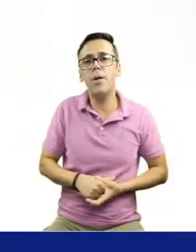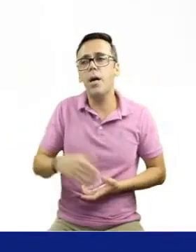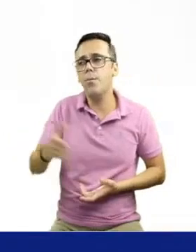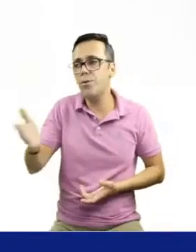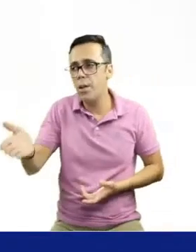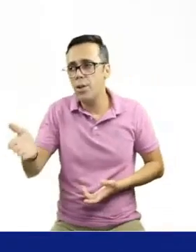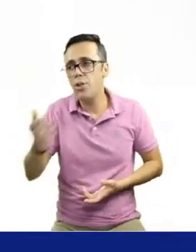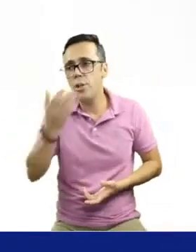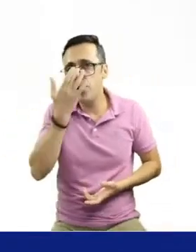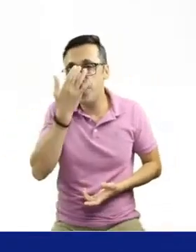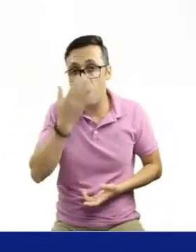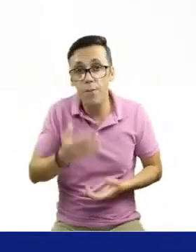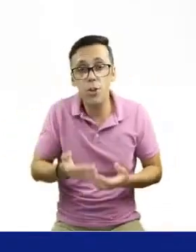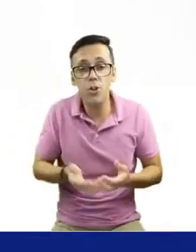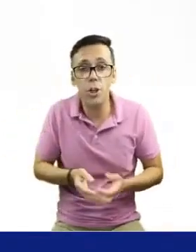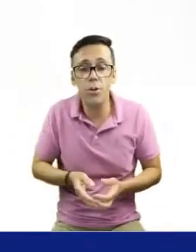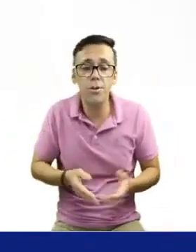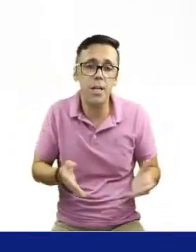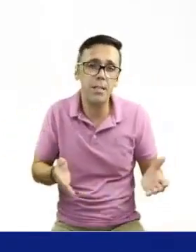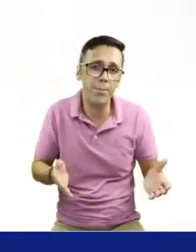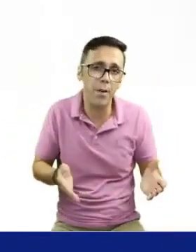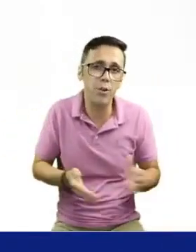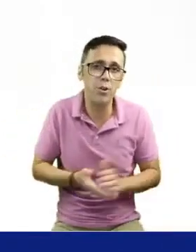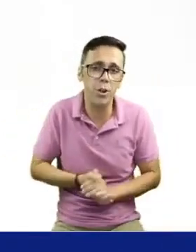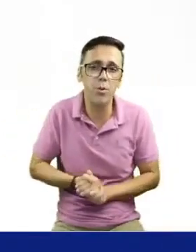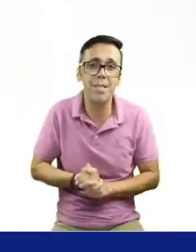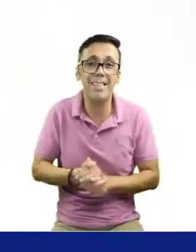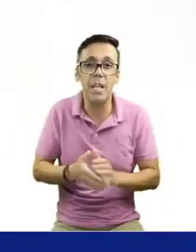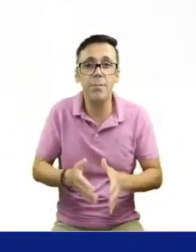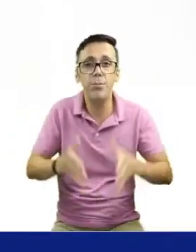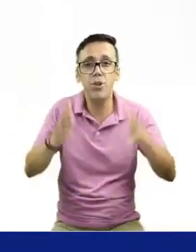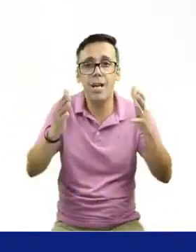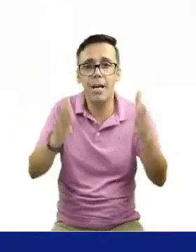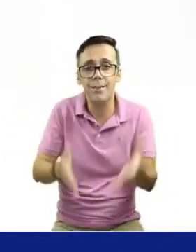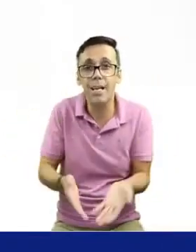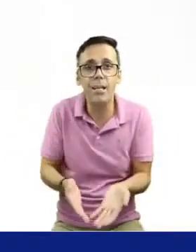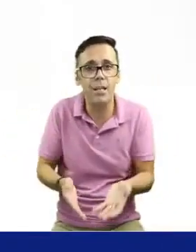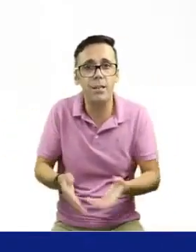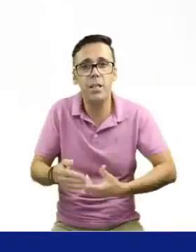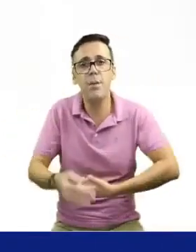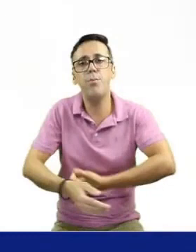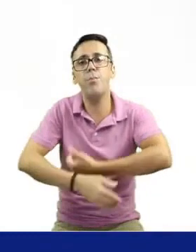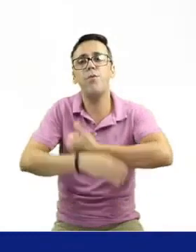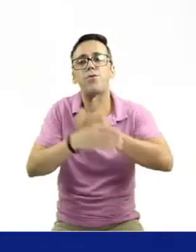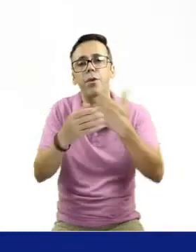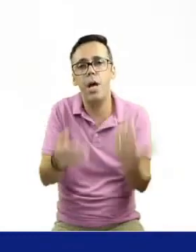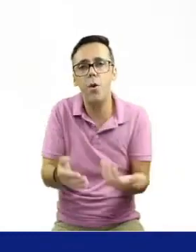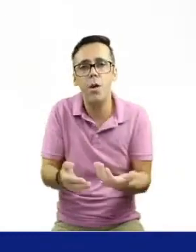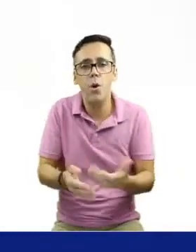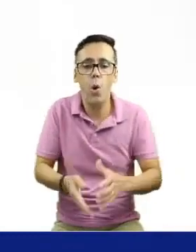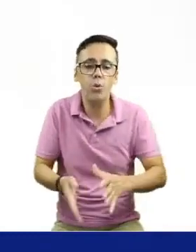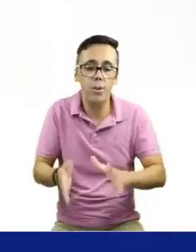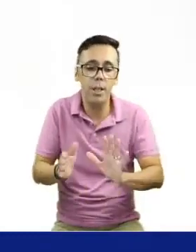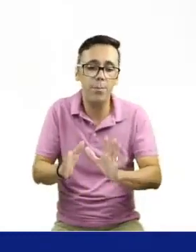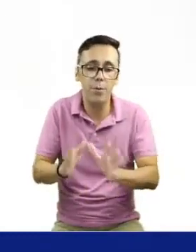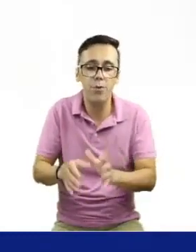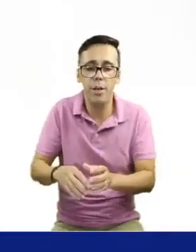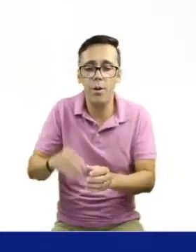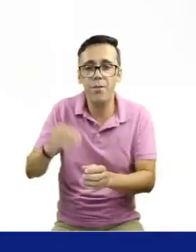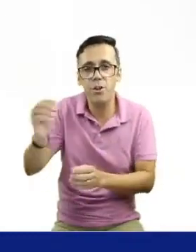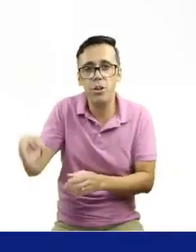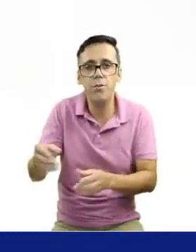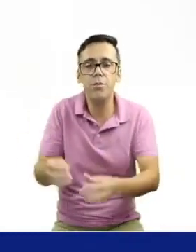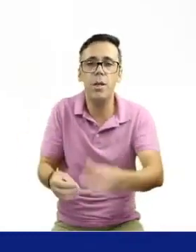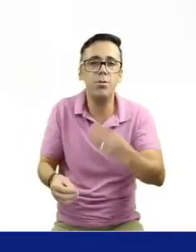o que nós chamamos de prova de títulos e essa prova de títulos é tempo de carteira cinco Profissional ou